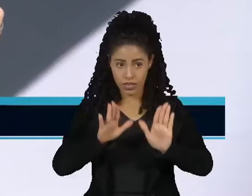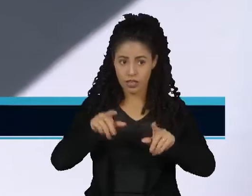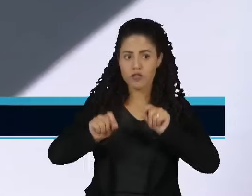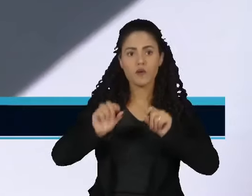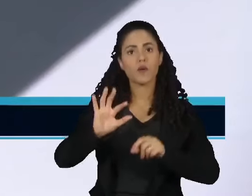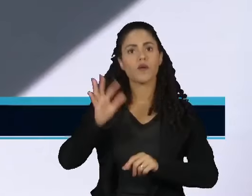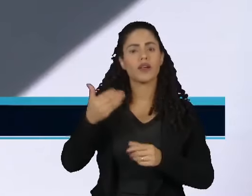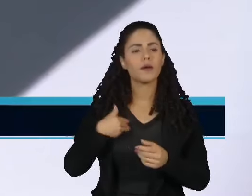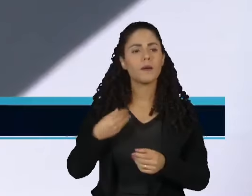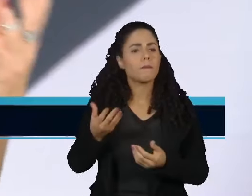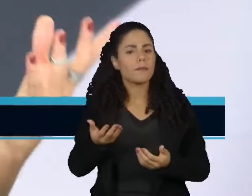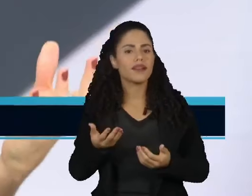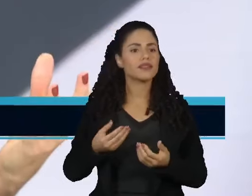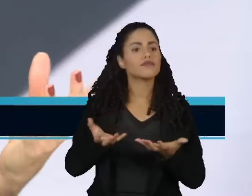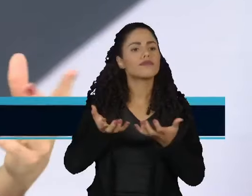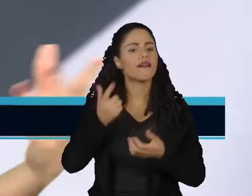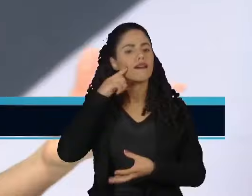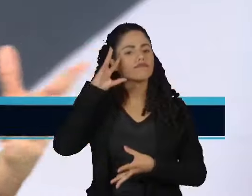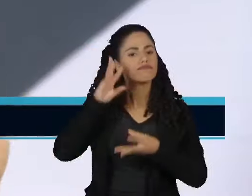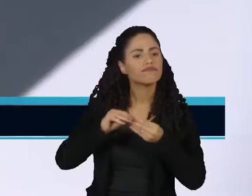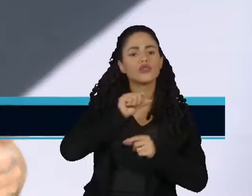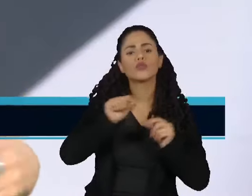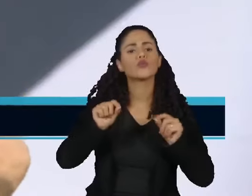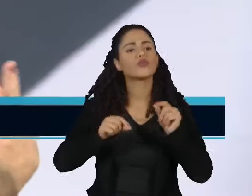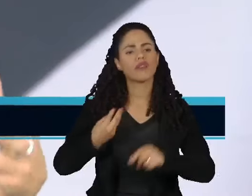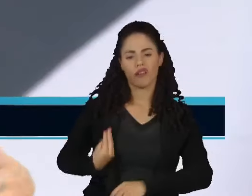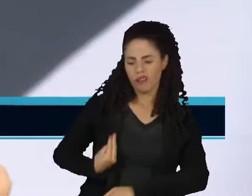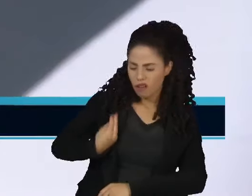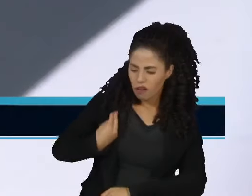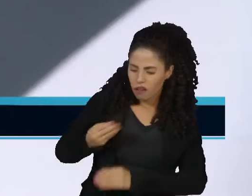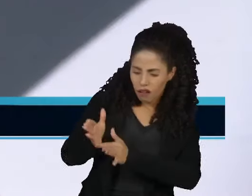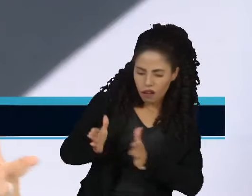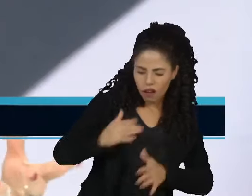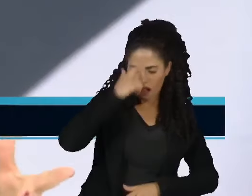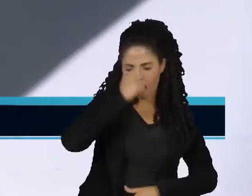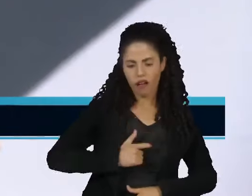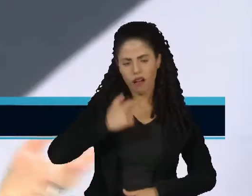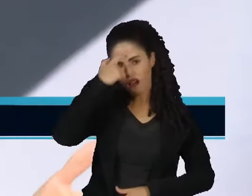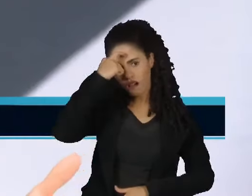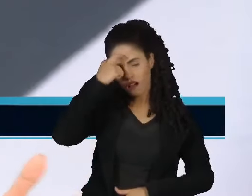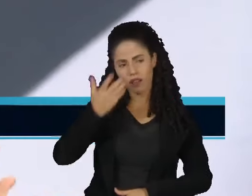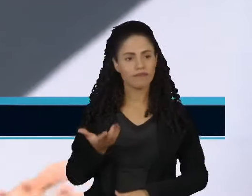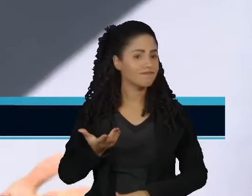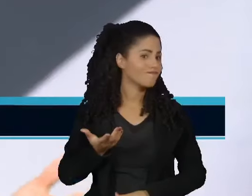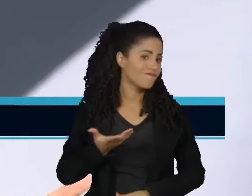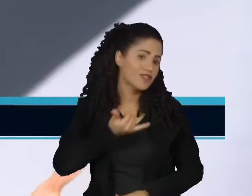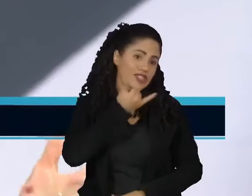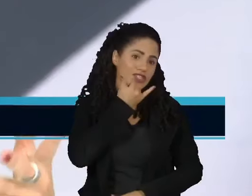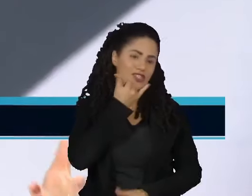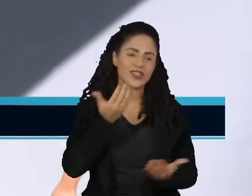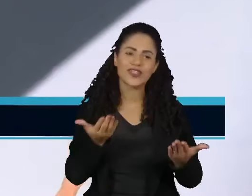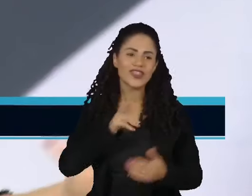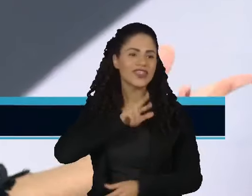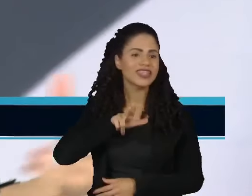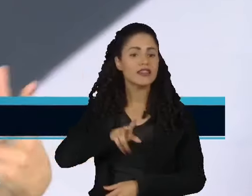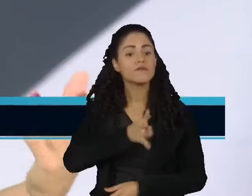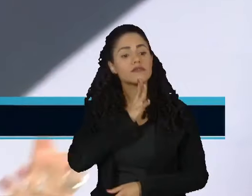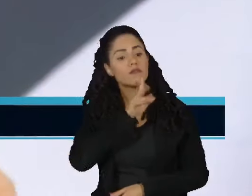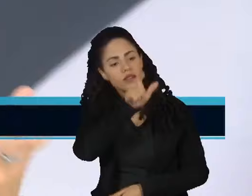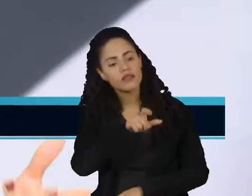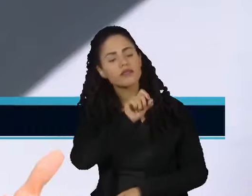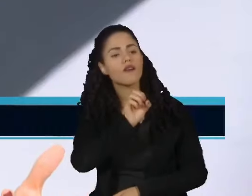com uma pretensa ideia de que você vai entender o que é a história de vida e qual é o caráter e o padrão ético de cada um num debate. Você não faz isso, você tem que conhecer a pessoa, até